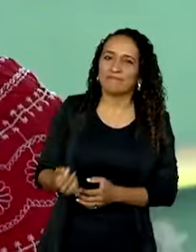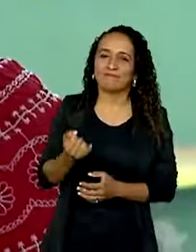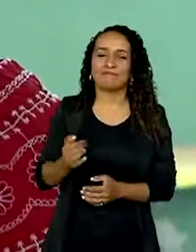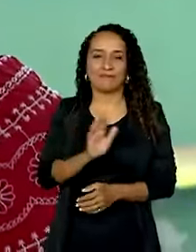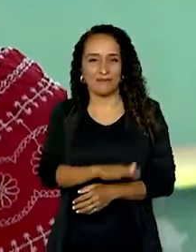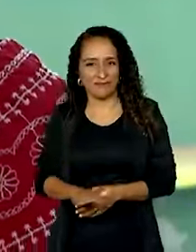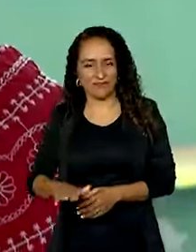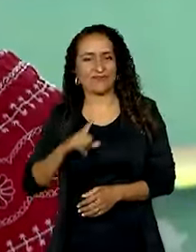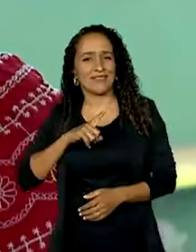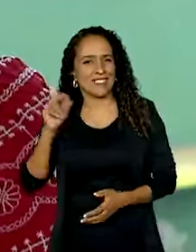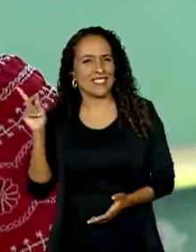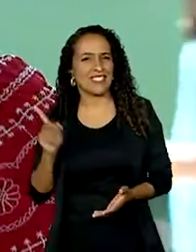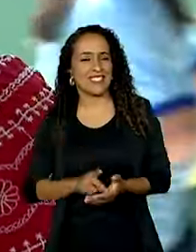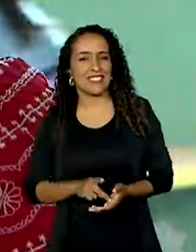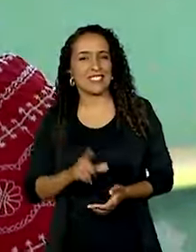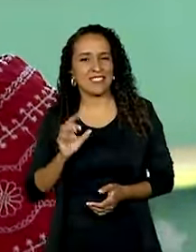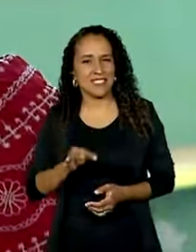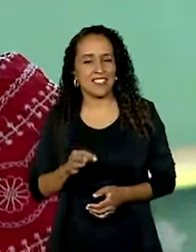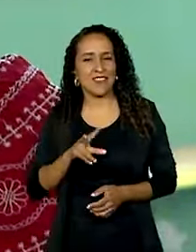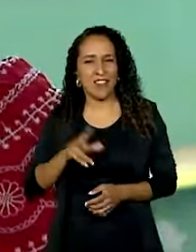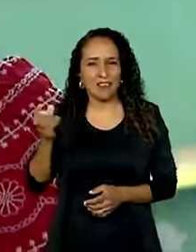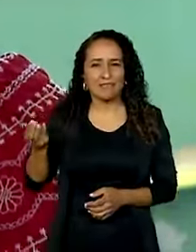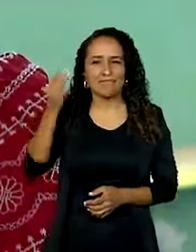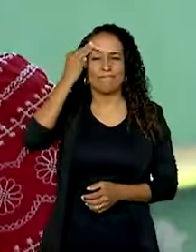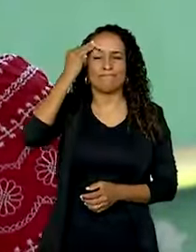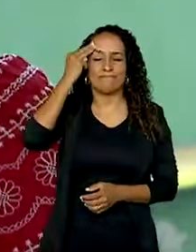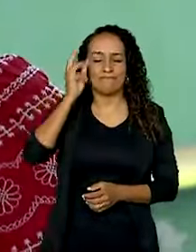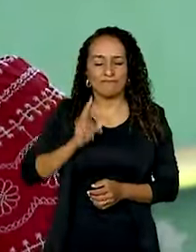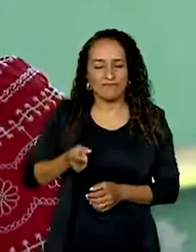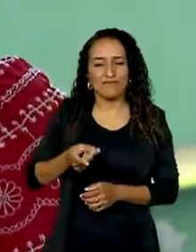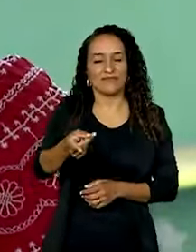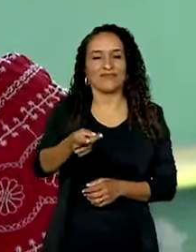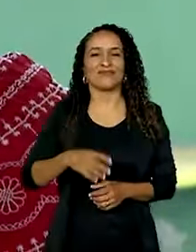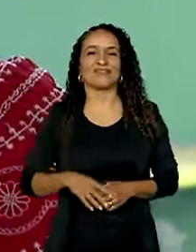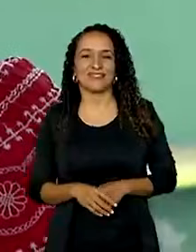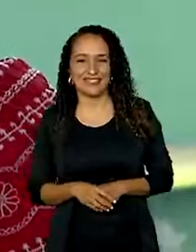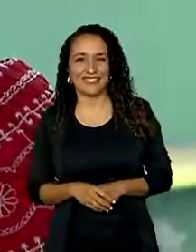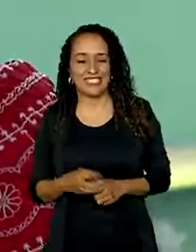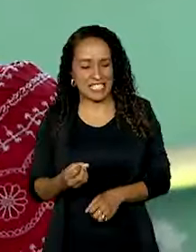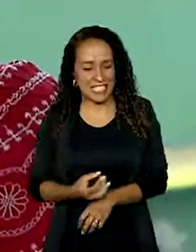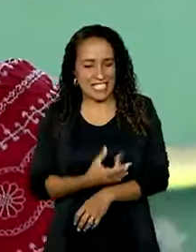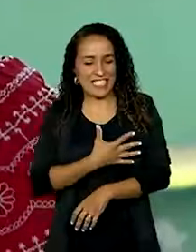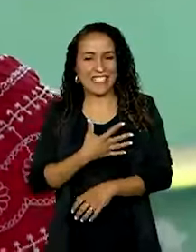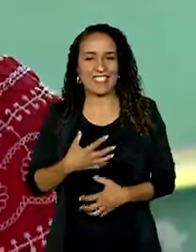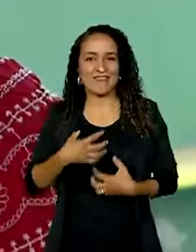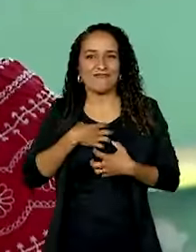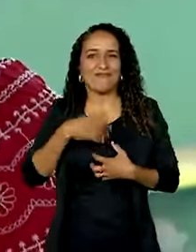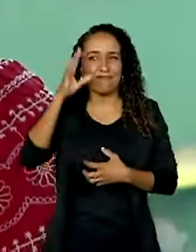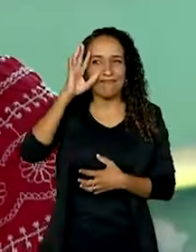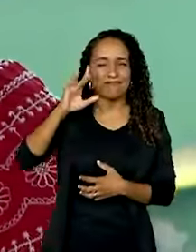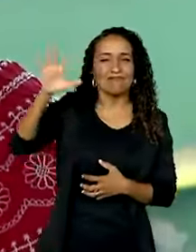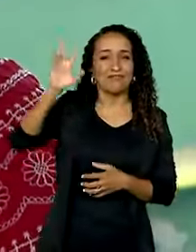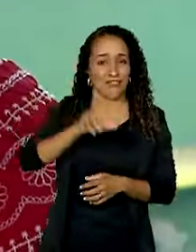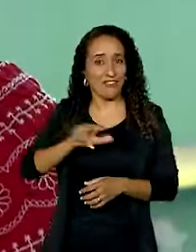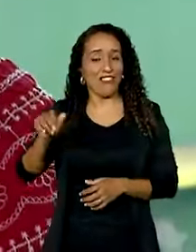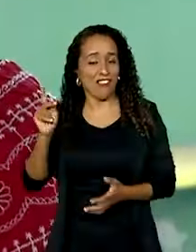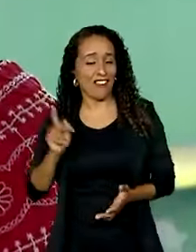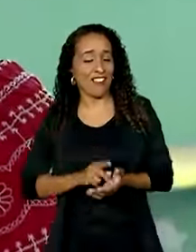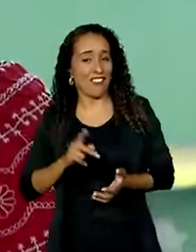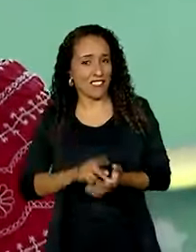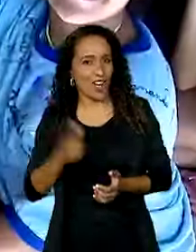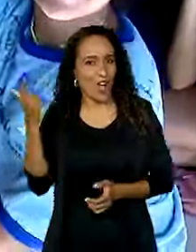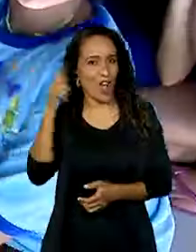eu tenho certeza que é construir memórias, né? Então, isso vai ficar para sempre lá na emoção deles, no imaginário deles, como uma realidade